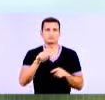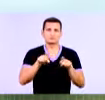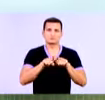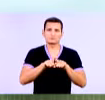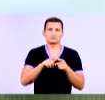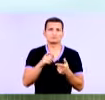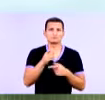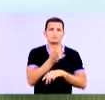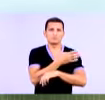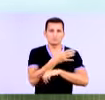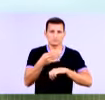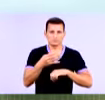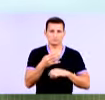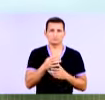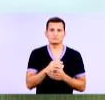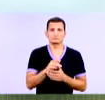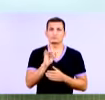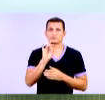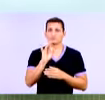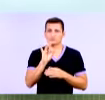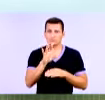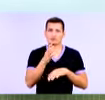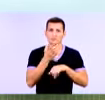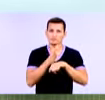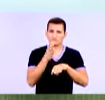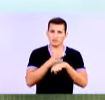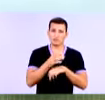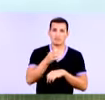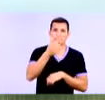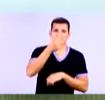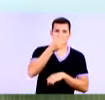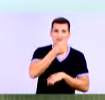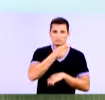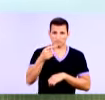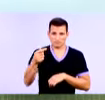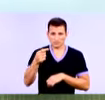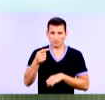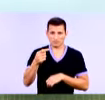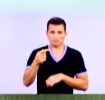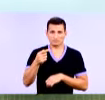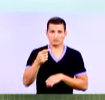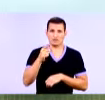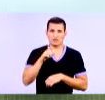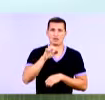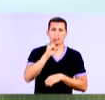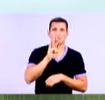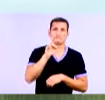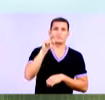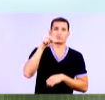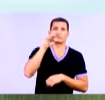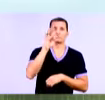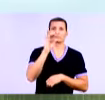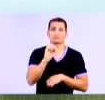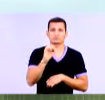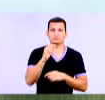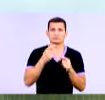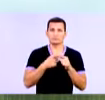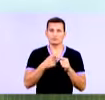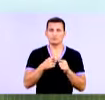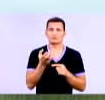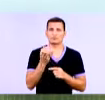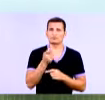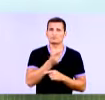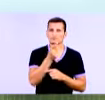ambiente Windows, tá? Só a atividade da primeira semana que ela é baseada no Ubuntu Studio. Por quê? Porque eu quero que